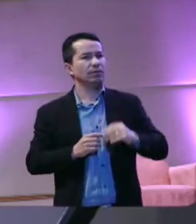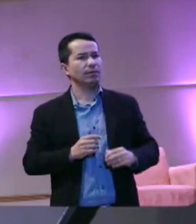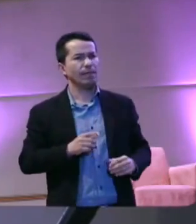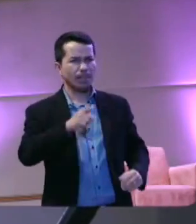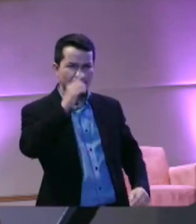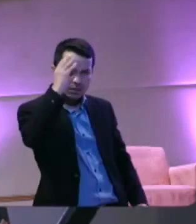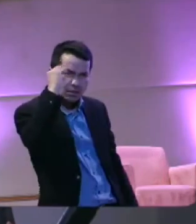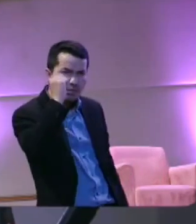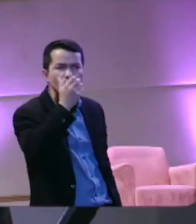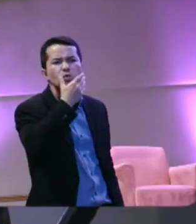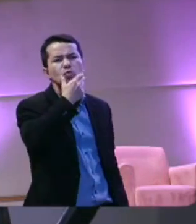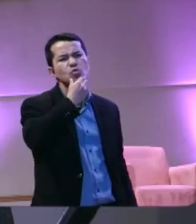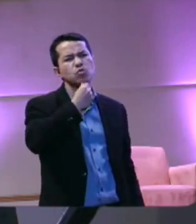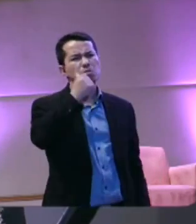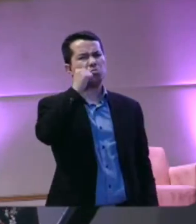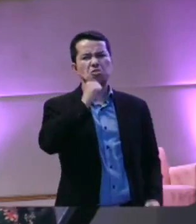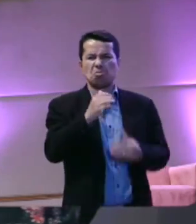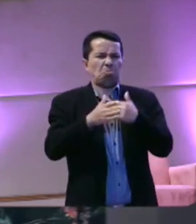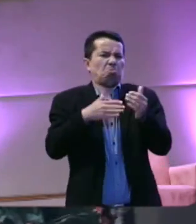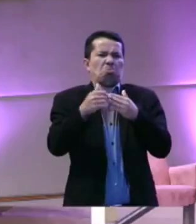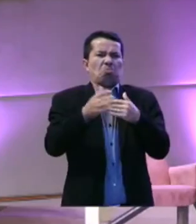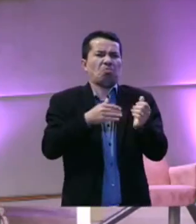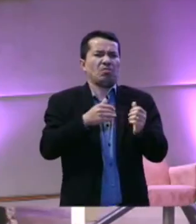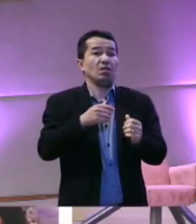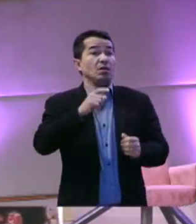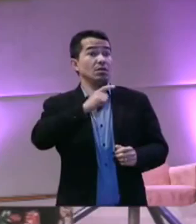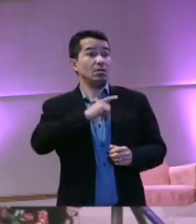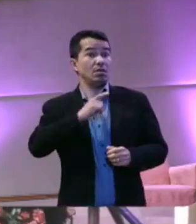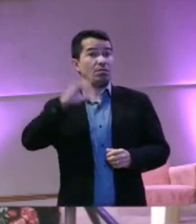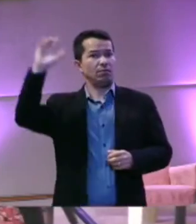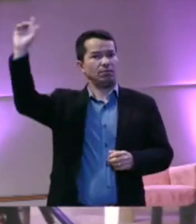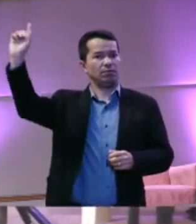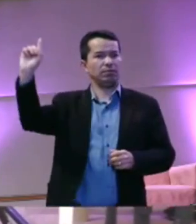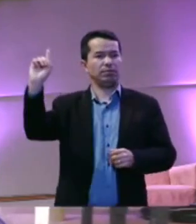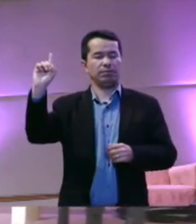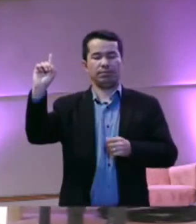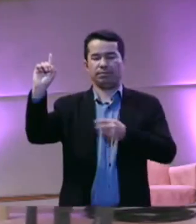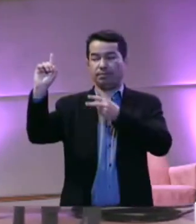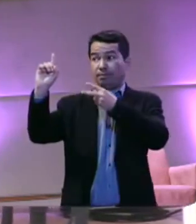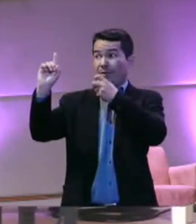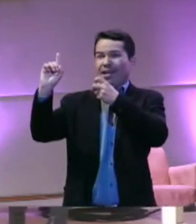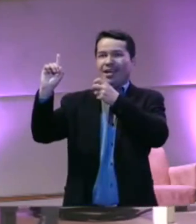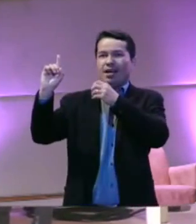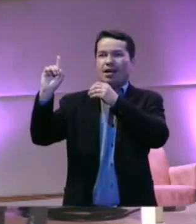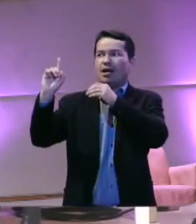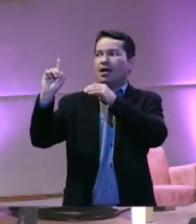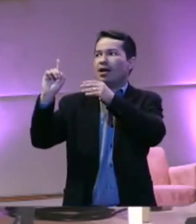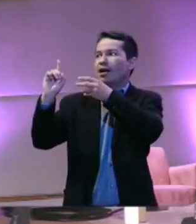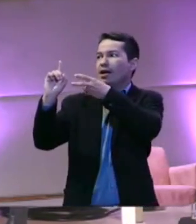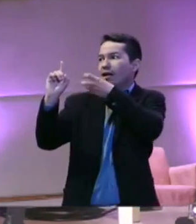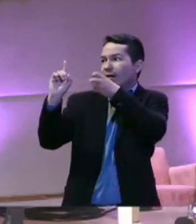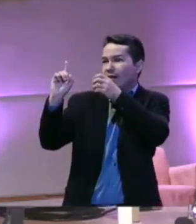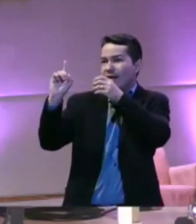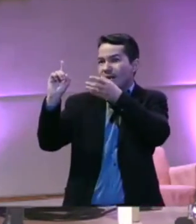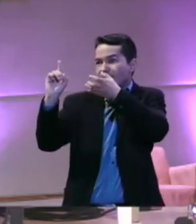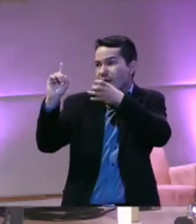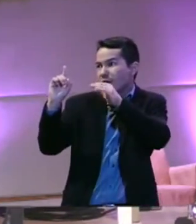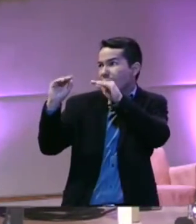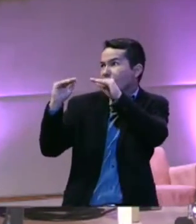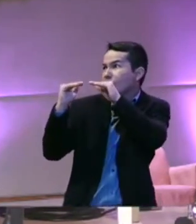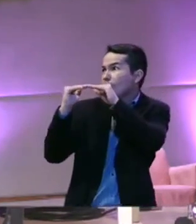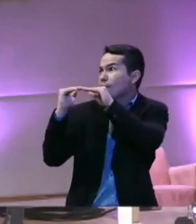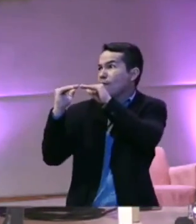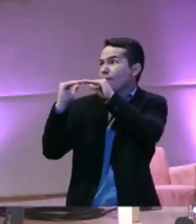de alinhar, ajustar o seu coração ao coração de Deus, para não perder